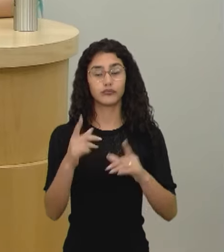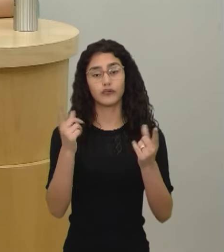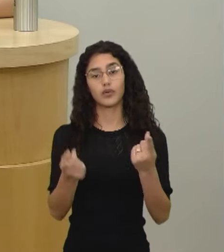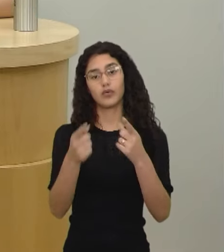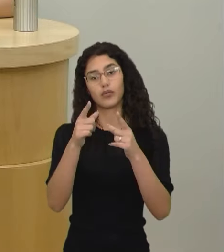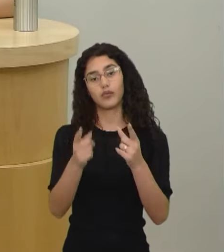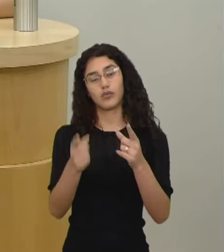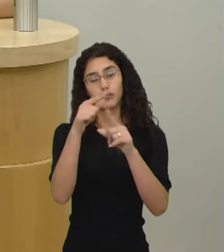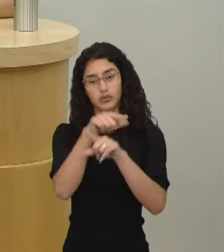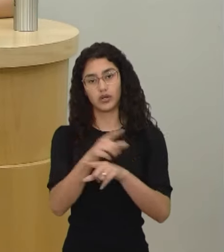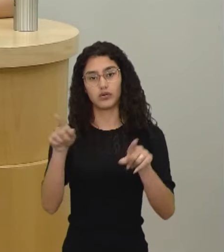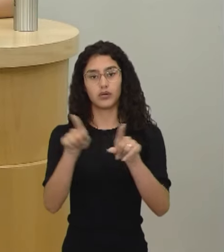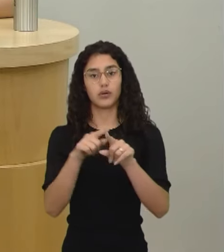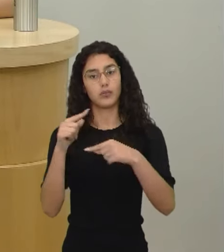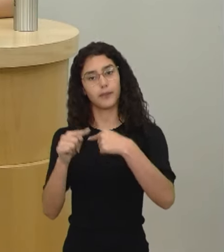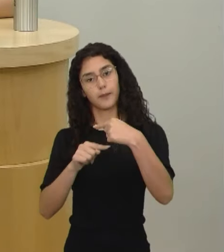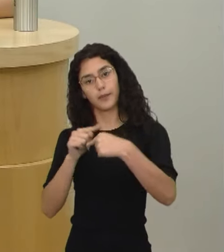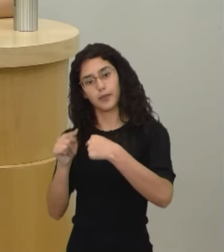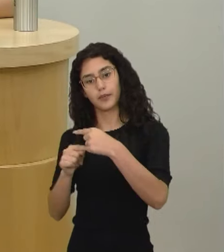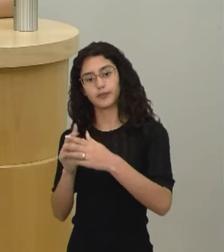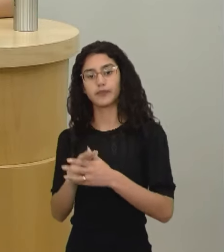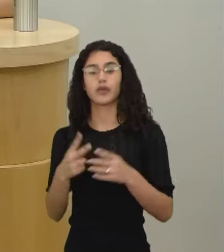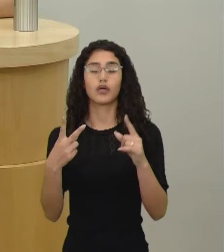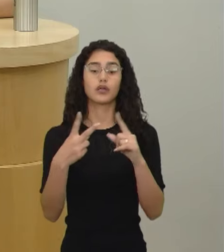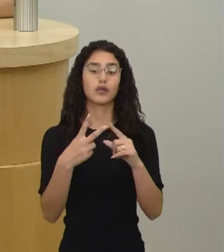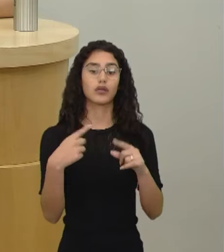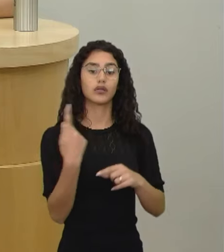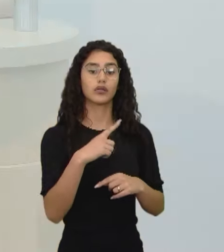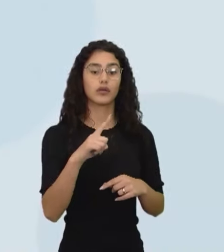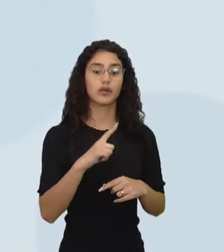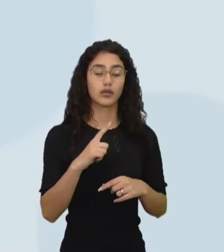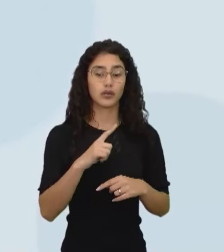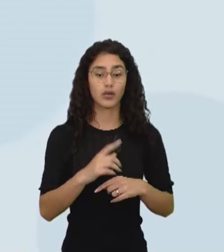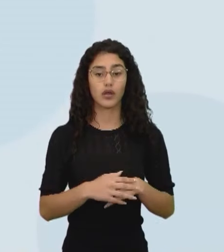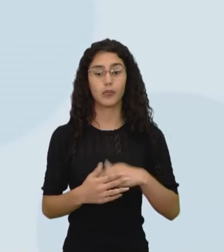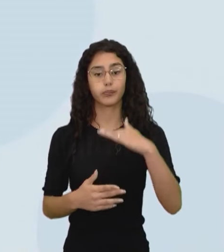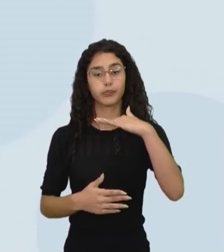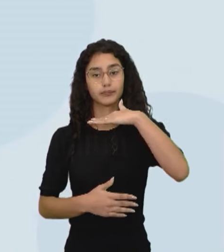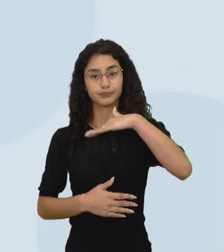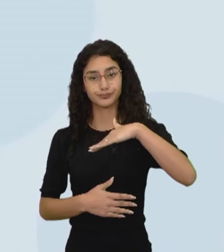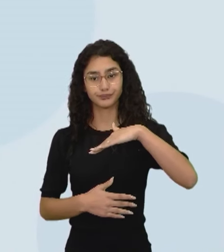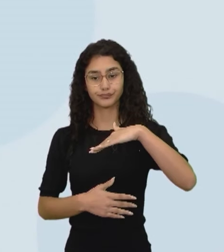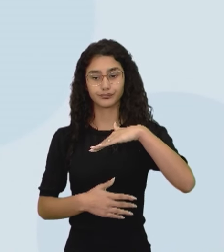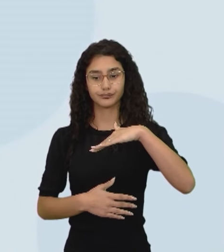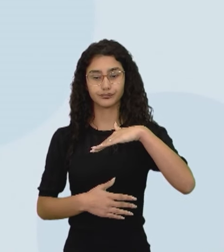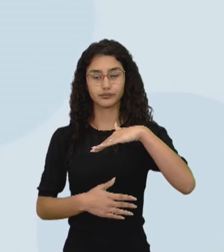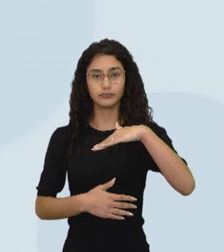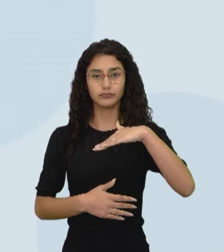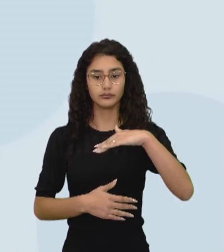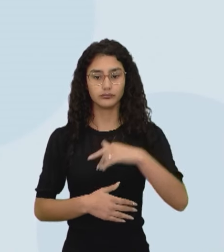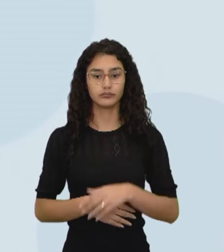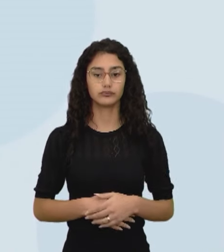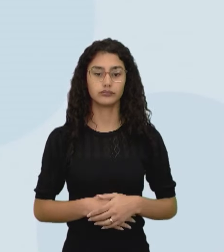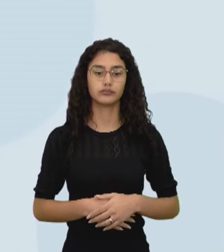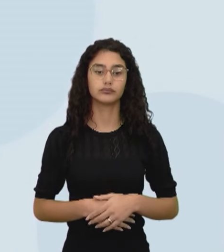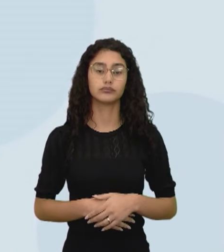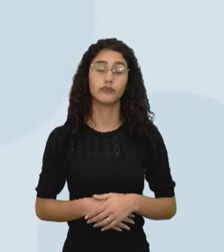vá rolando. A segunda coisa que a gente tem é o plano inclinado, né? Que é a famosa